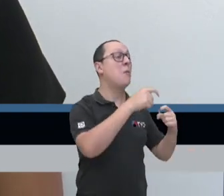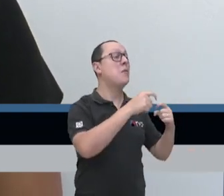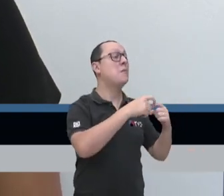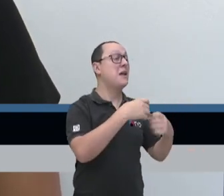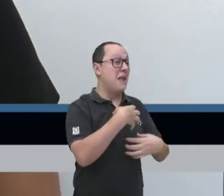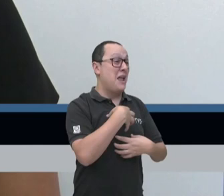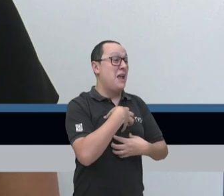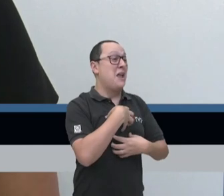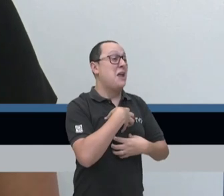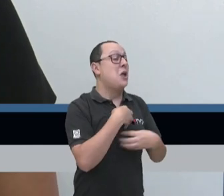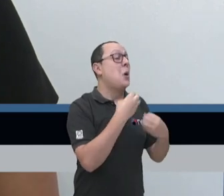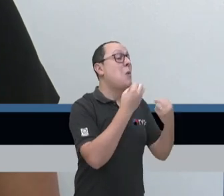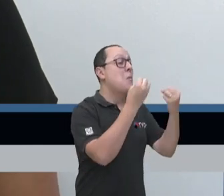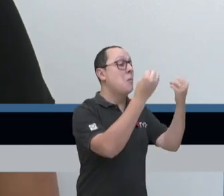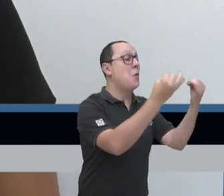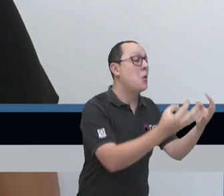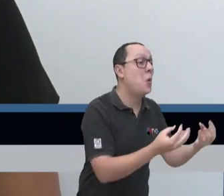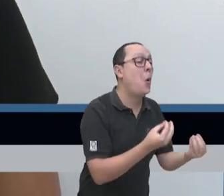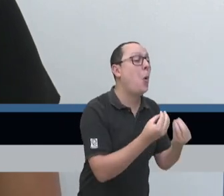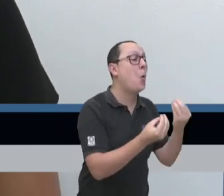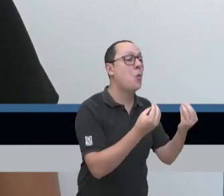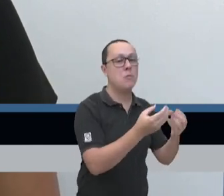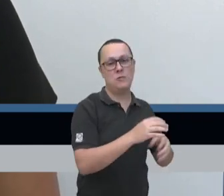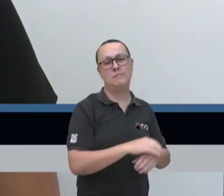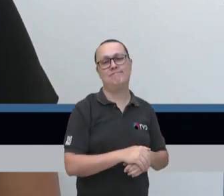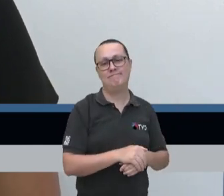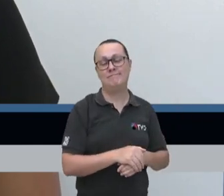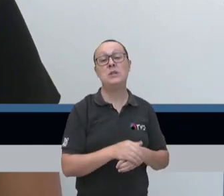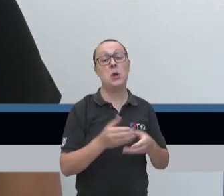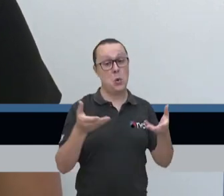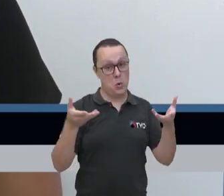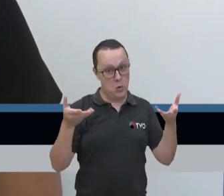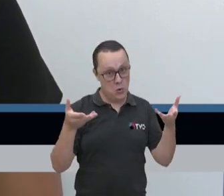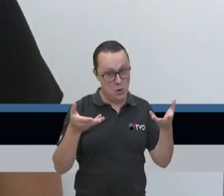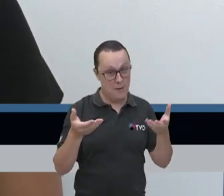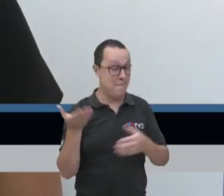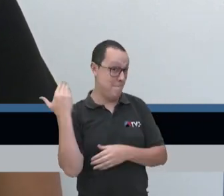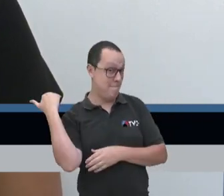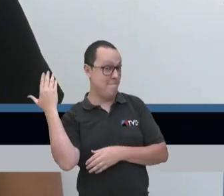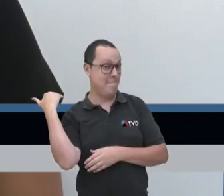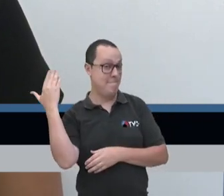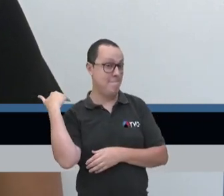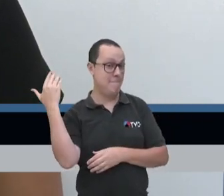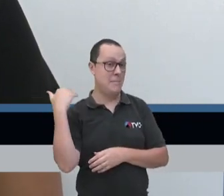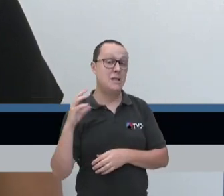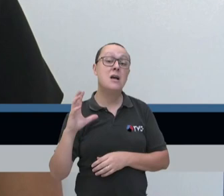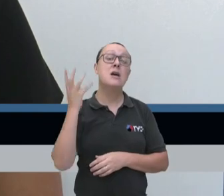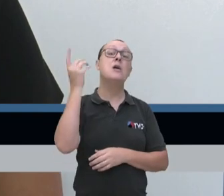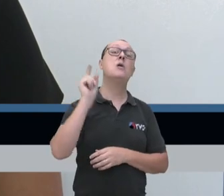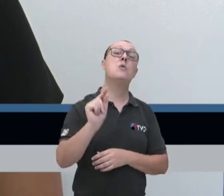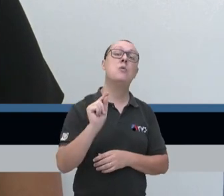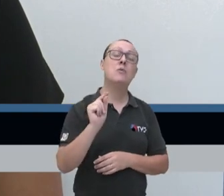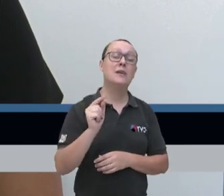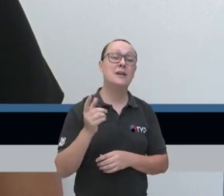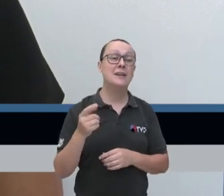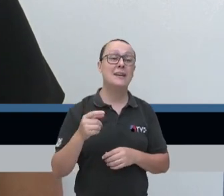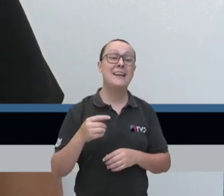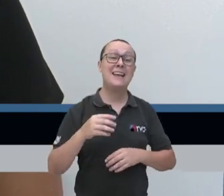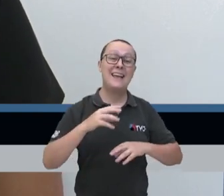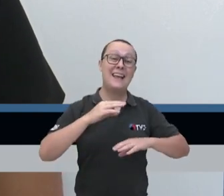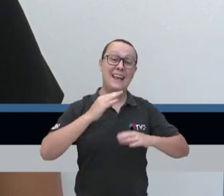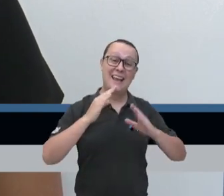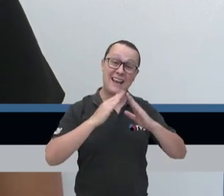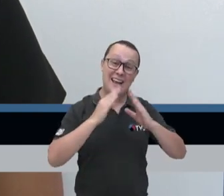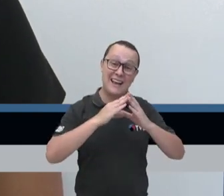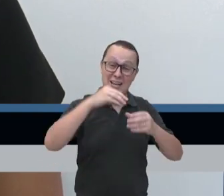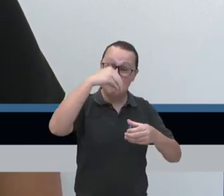sentindo. Como o médico entender a língua deles. E antes o que acontecia? Muitos deles ficavam doentes